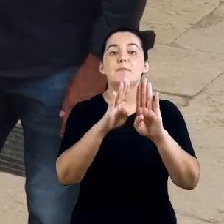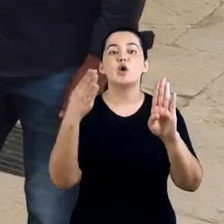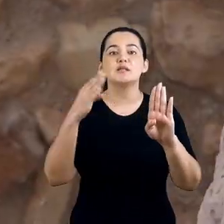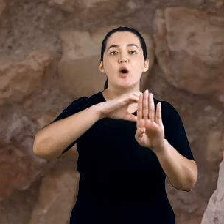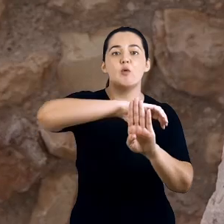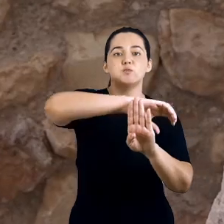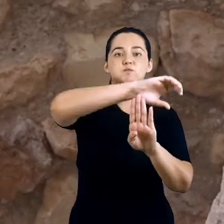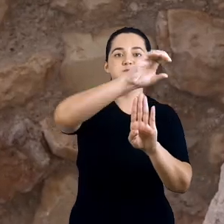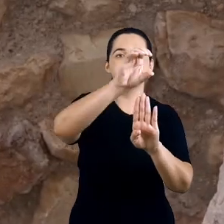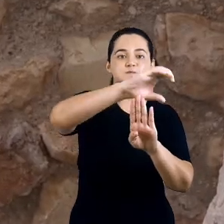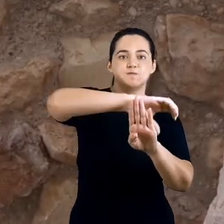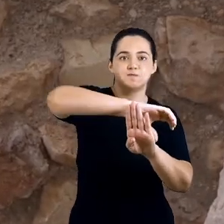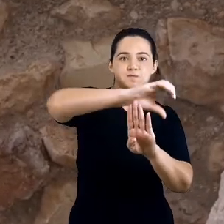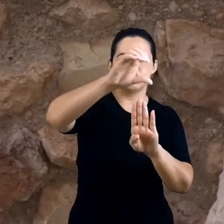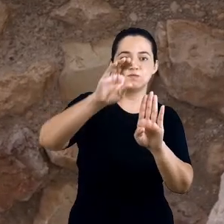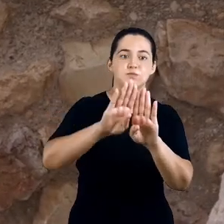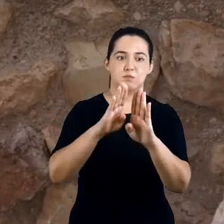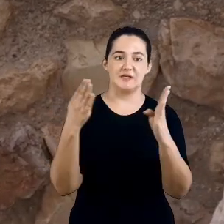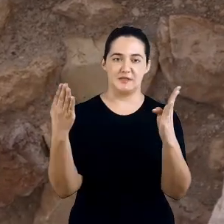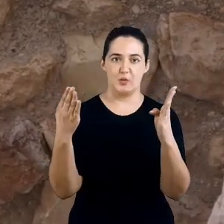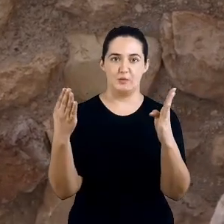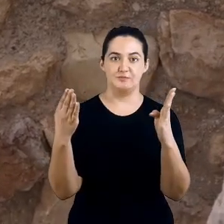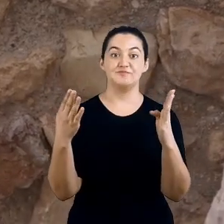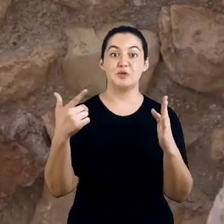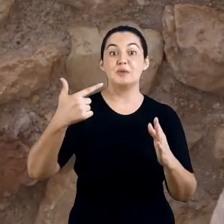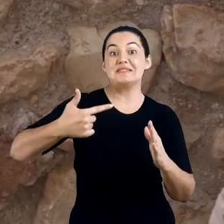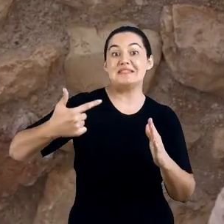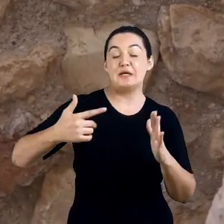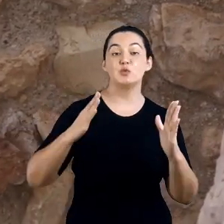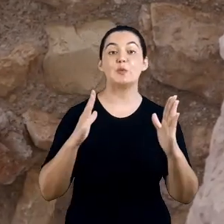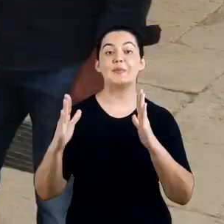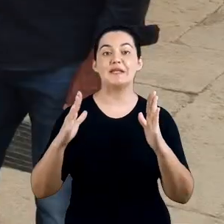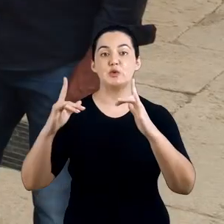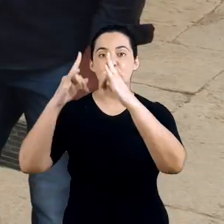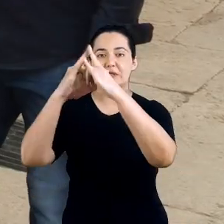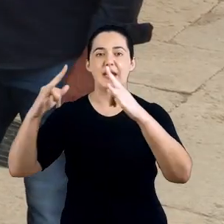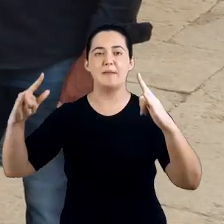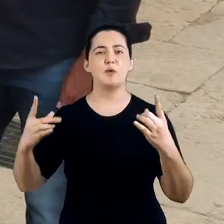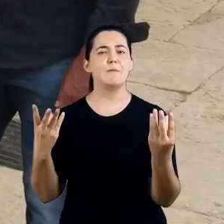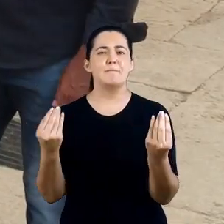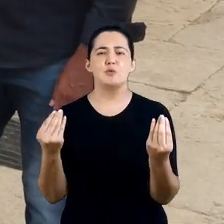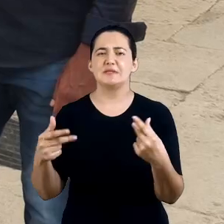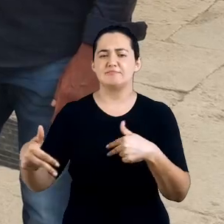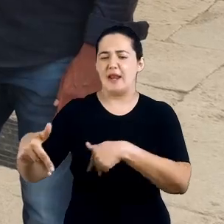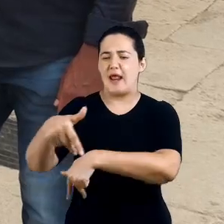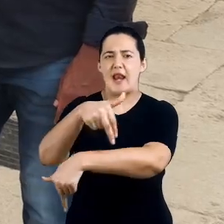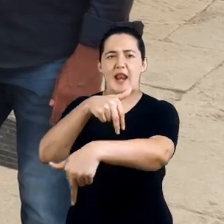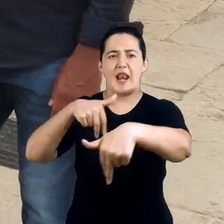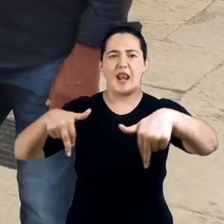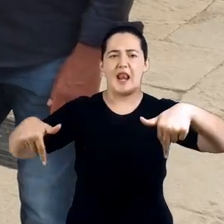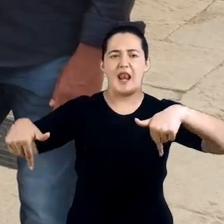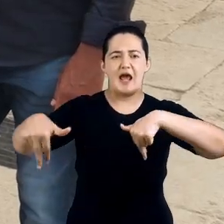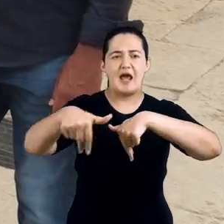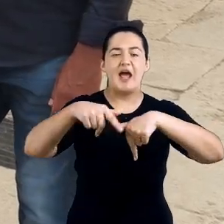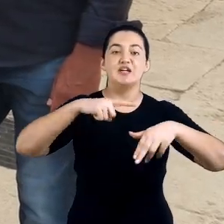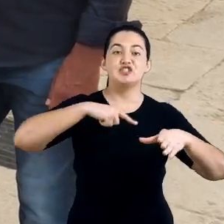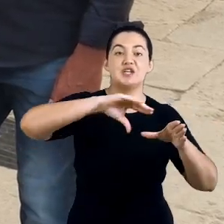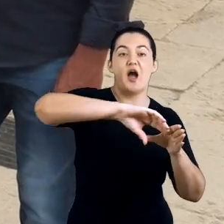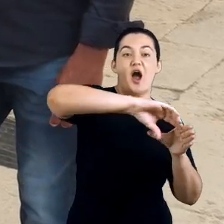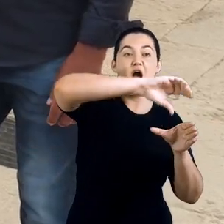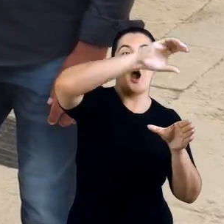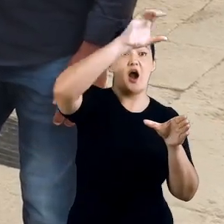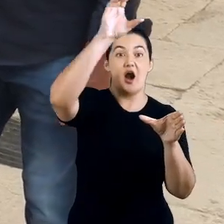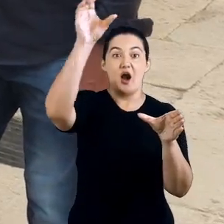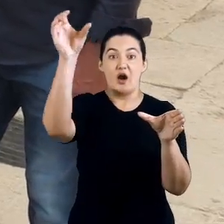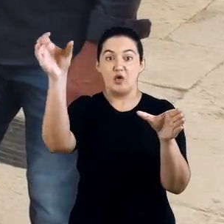portão. Mas é preciso imaginar agora o segundo período do templo. Centenas de pessoas estão de pé na rua. Há um grande